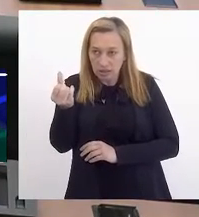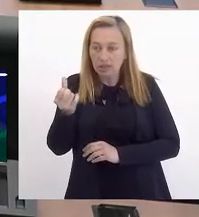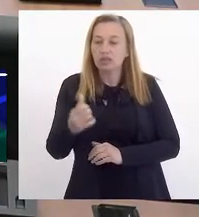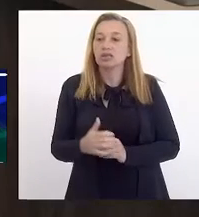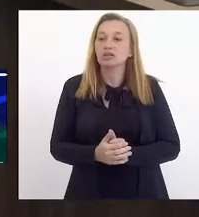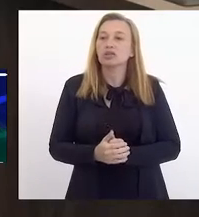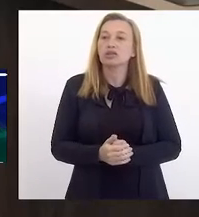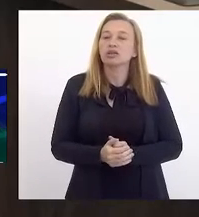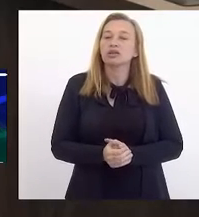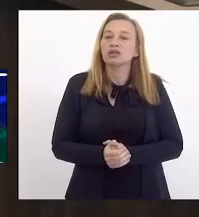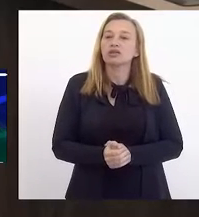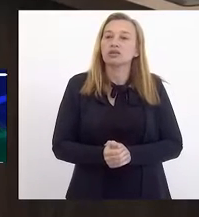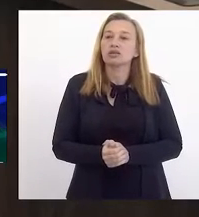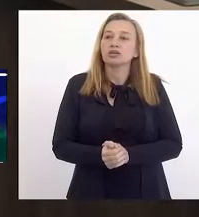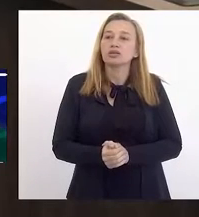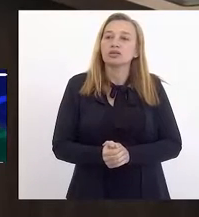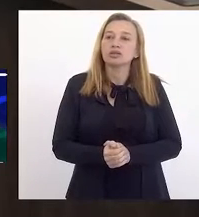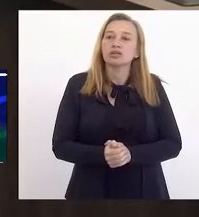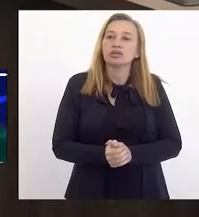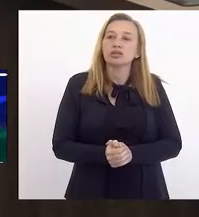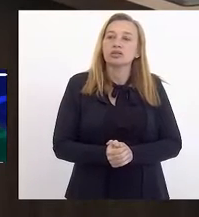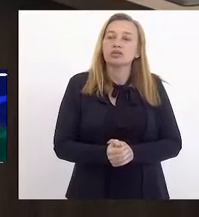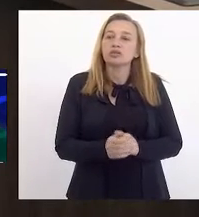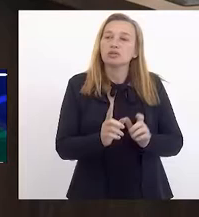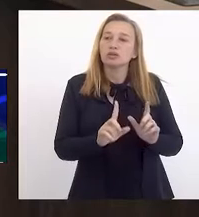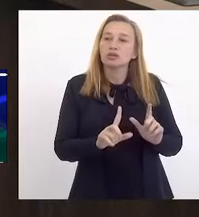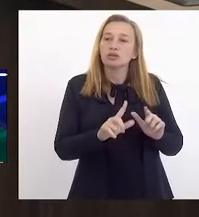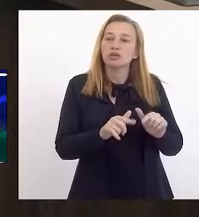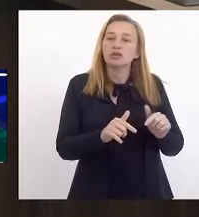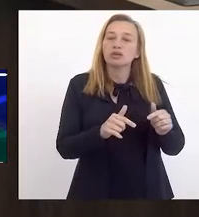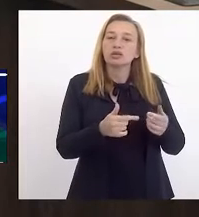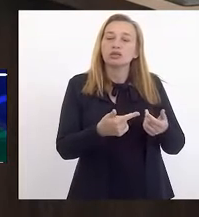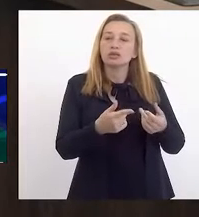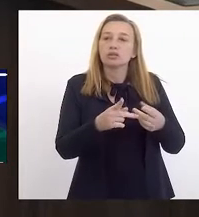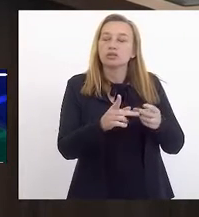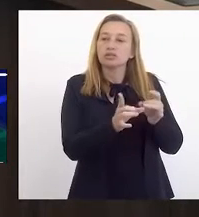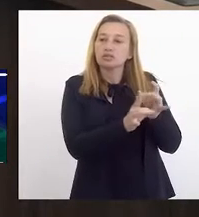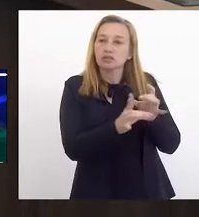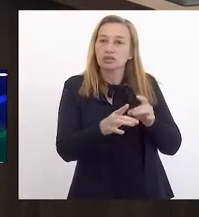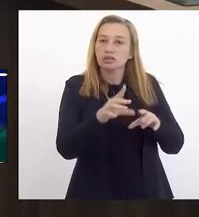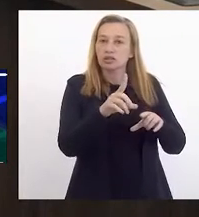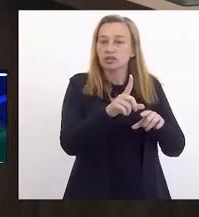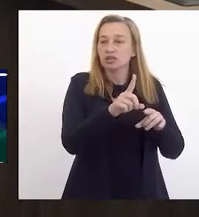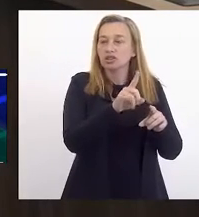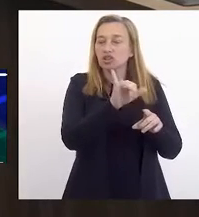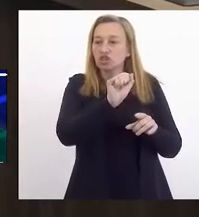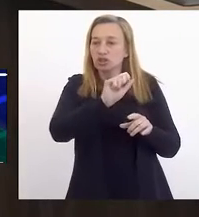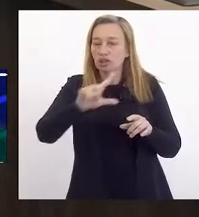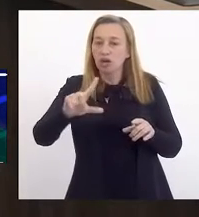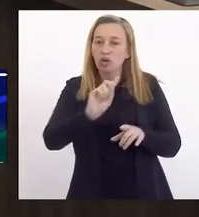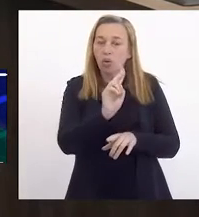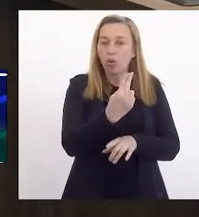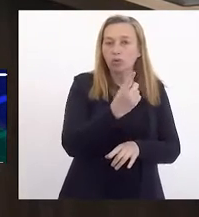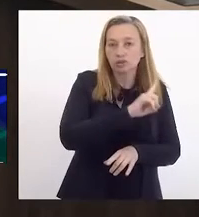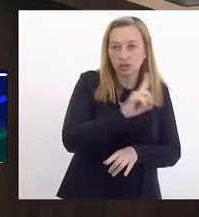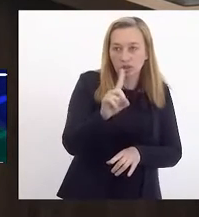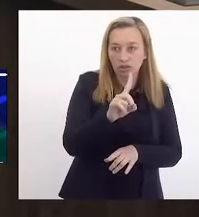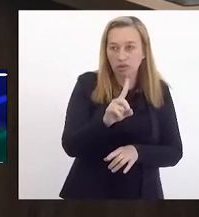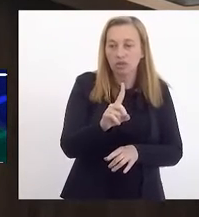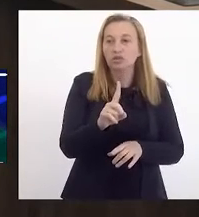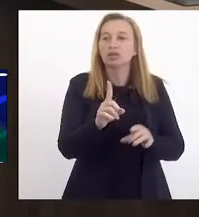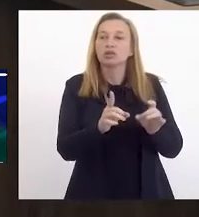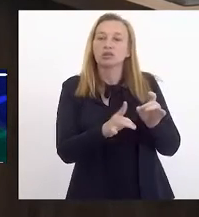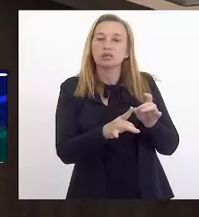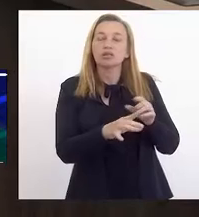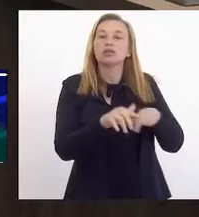sujeição passiva nas hipóteses de operação com bens e mercadorias digitais e não digitais e de prestações de serviços